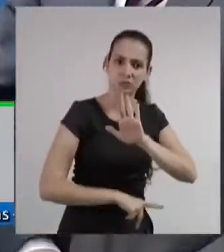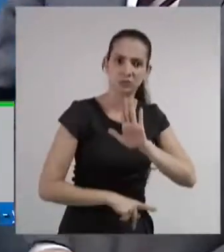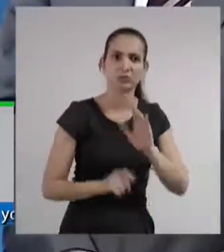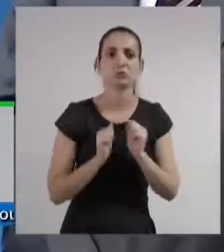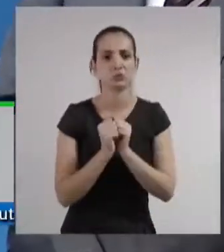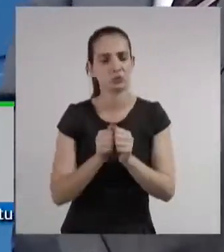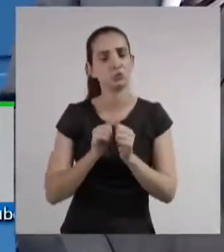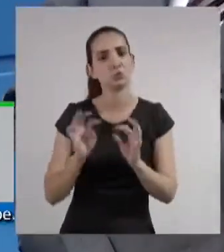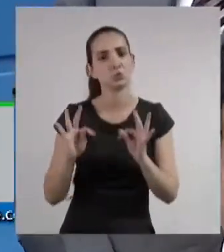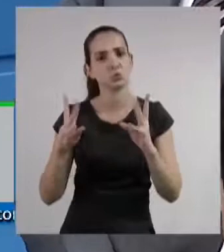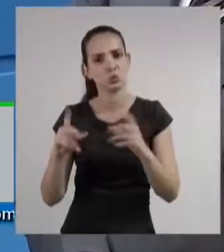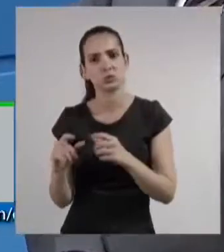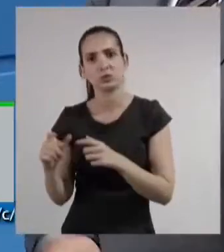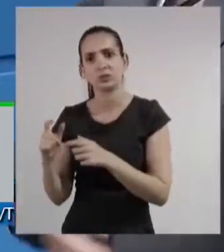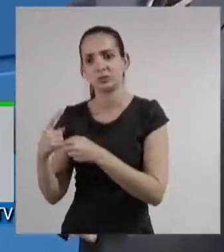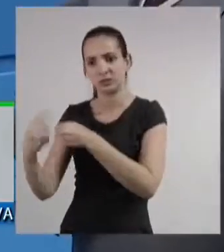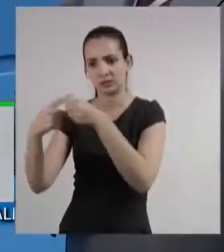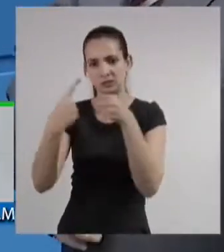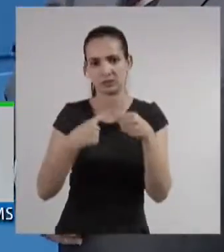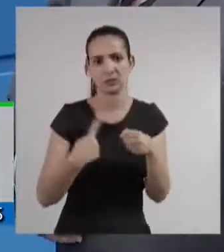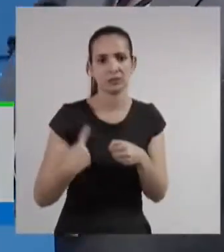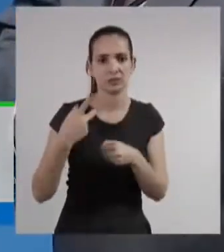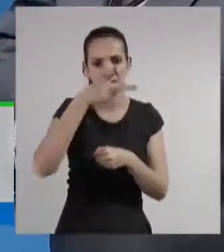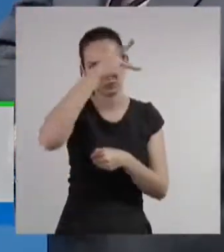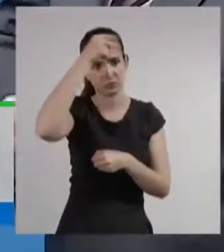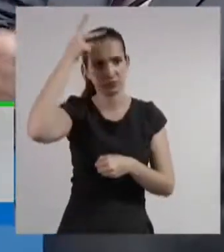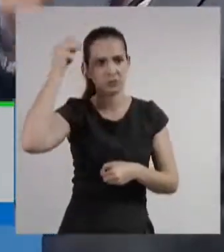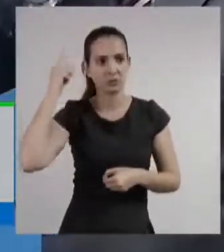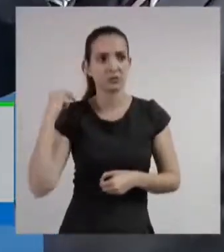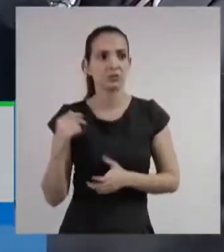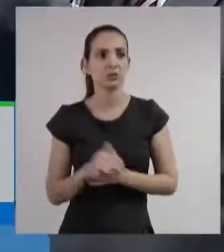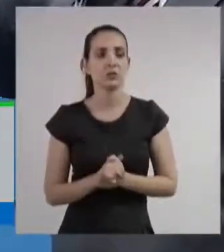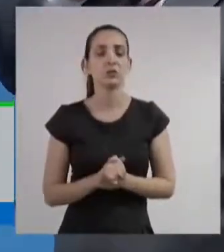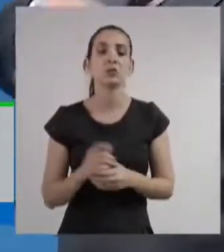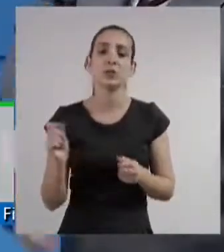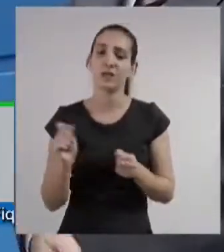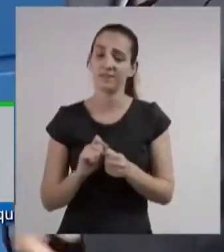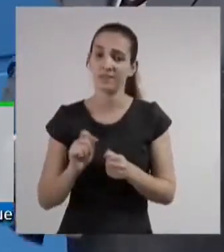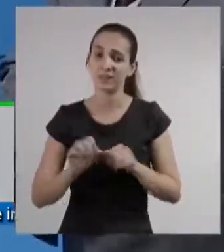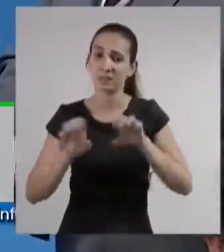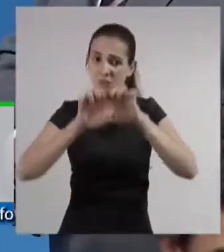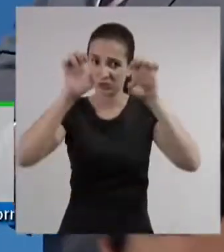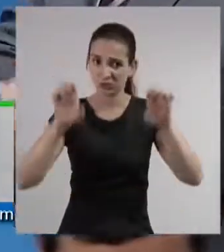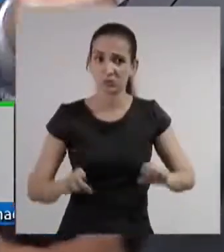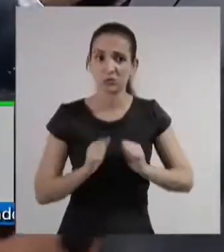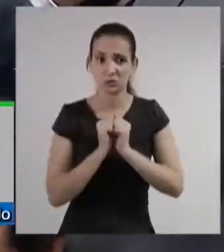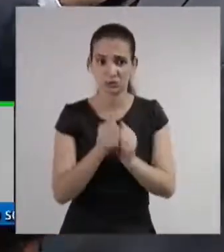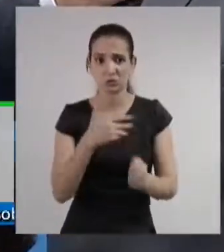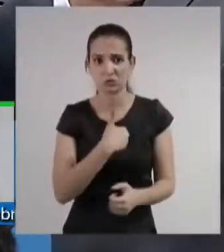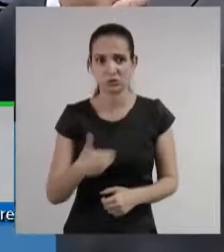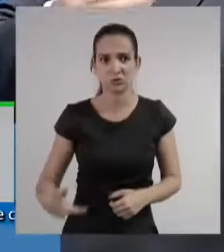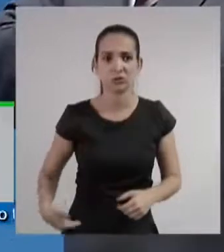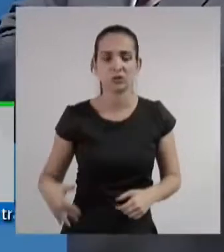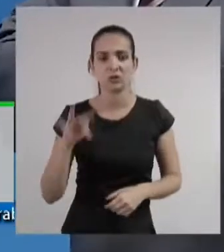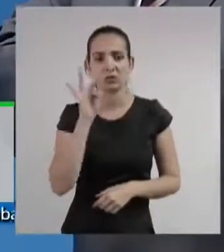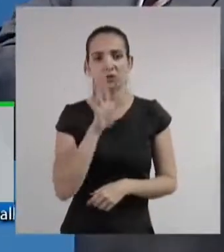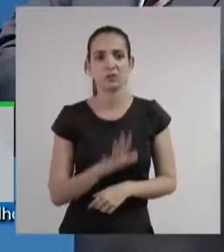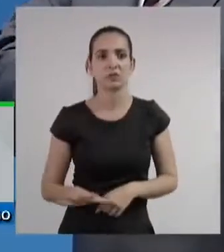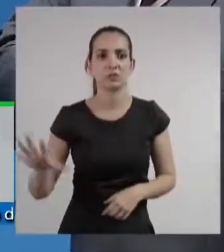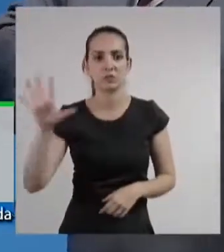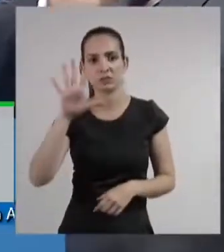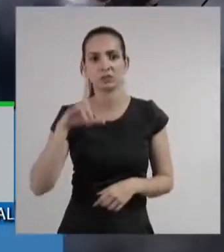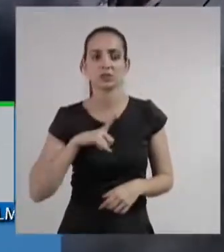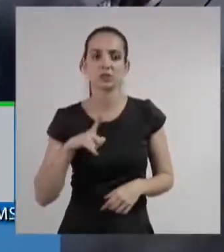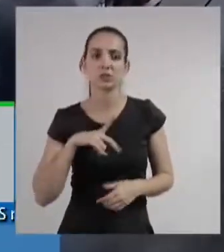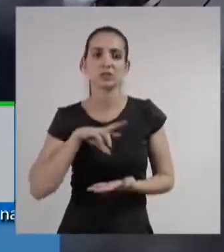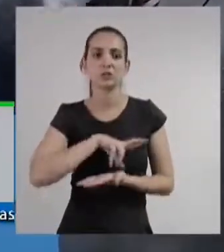as prefeituras, eu falei 3 prefeituras, e fazer um maquinário com o governo federal ajudando, um maquinário